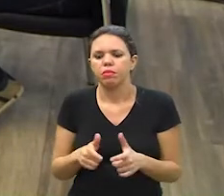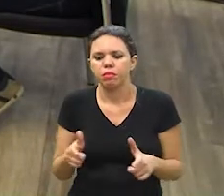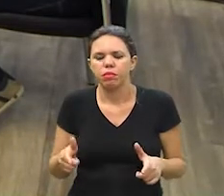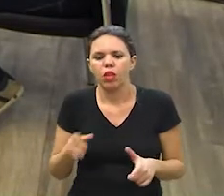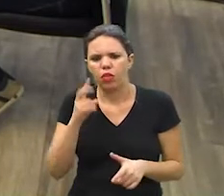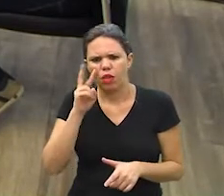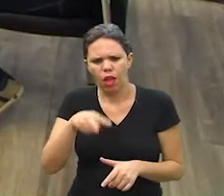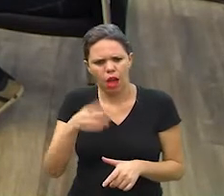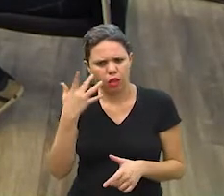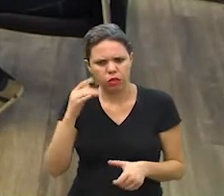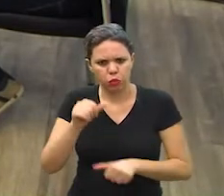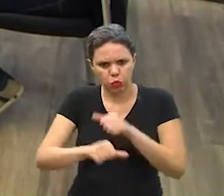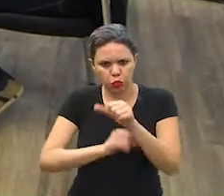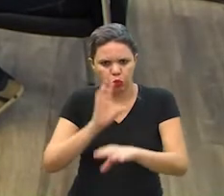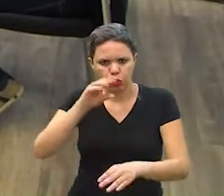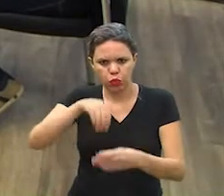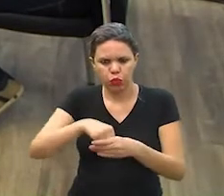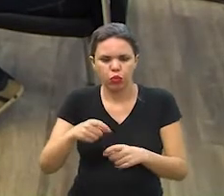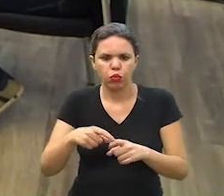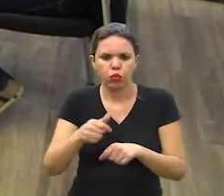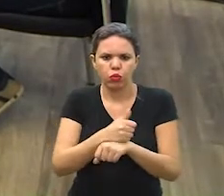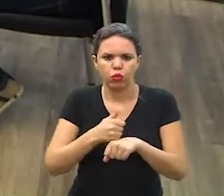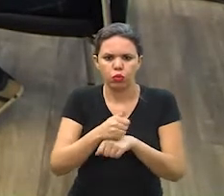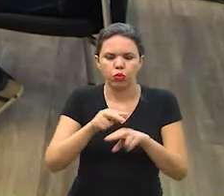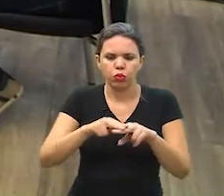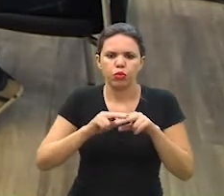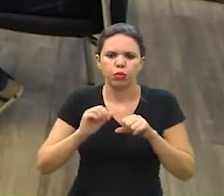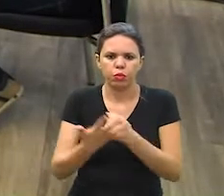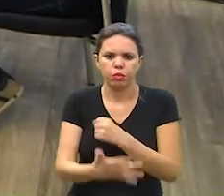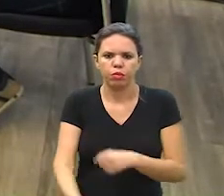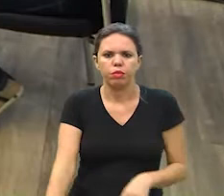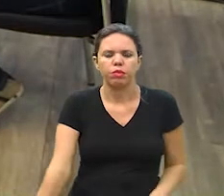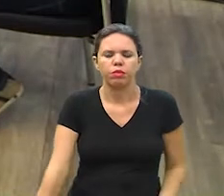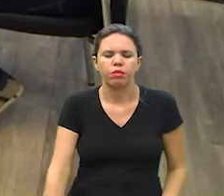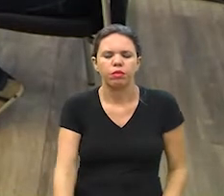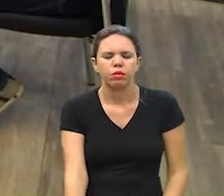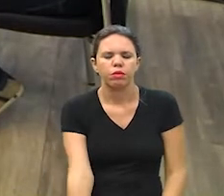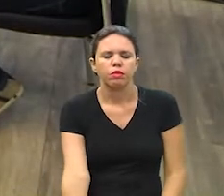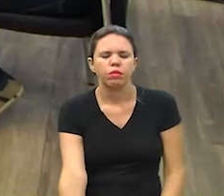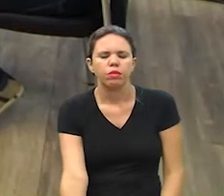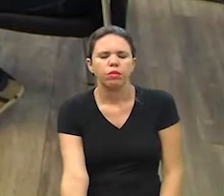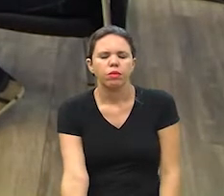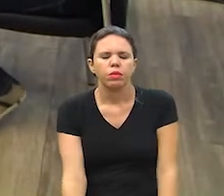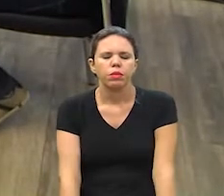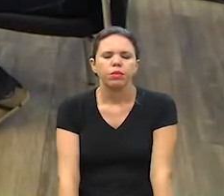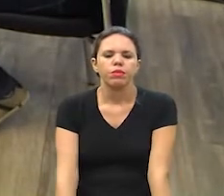uma mudança dentro da medicina por conta desta pandemia que está acontecendo?